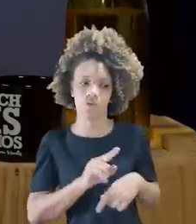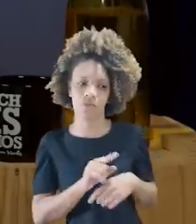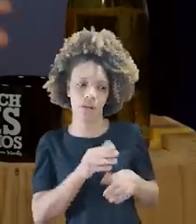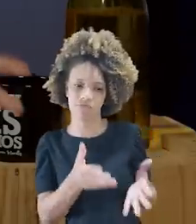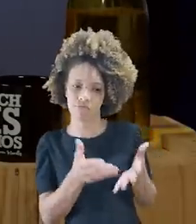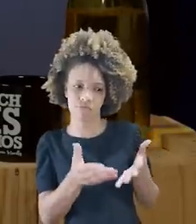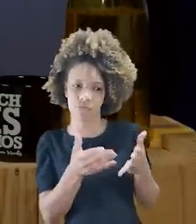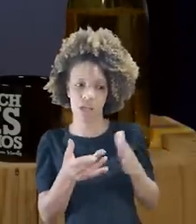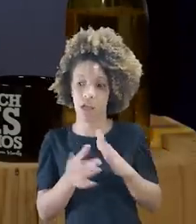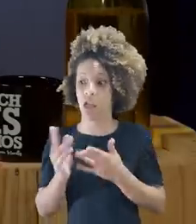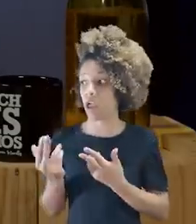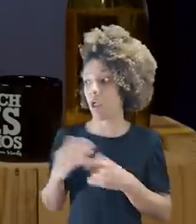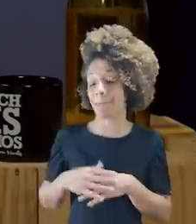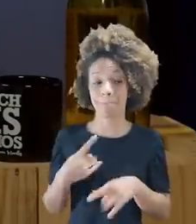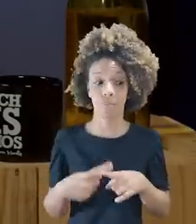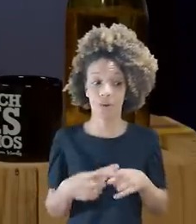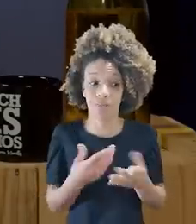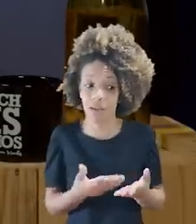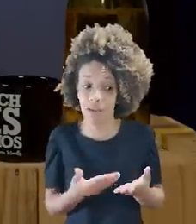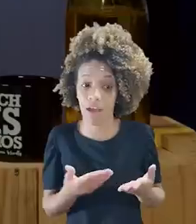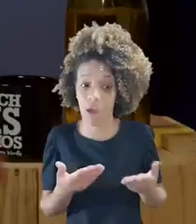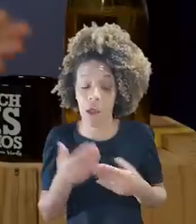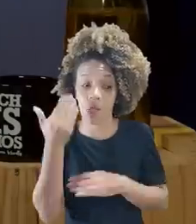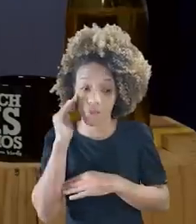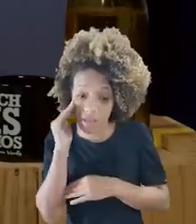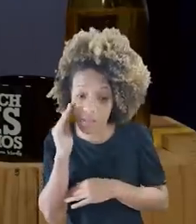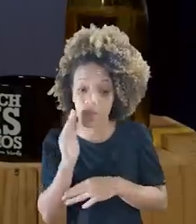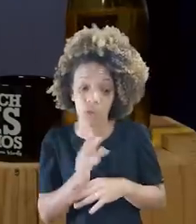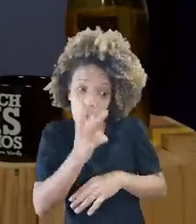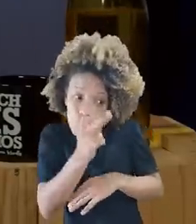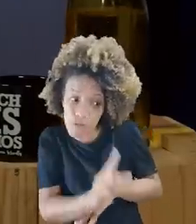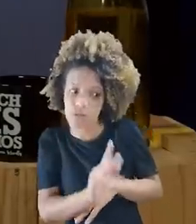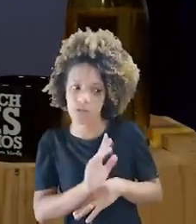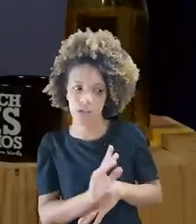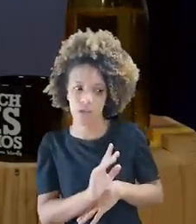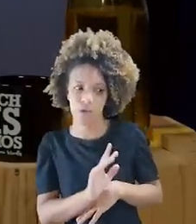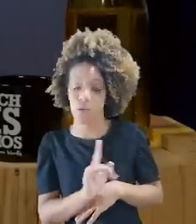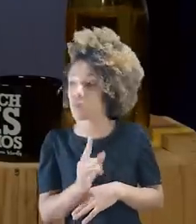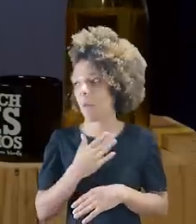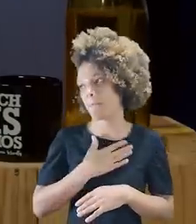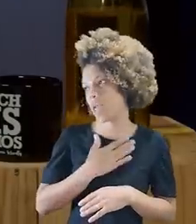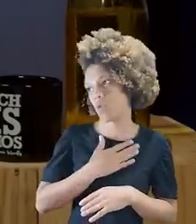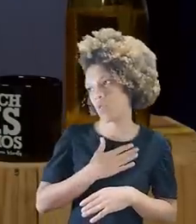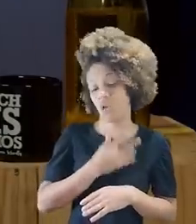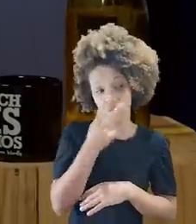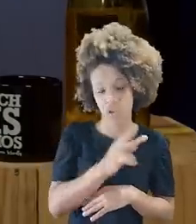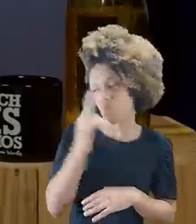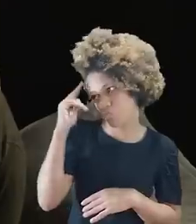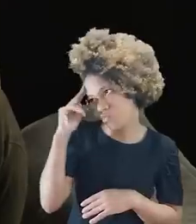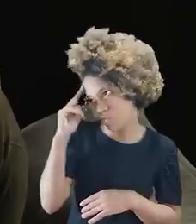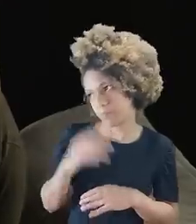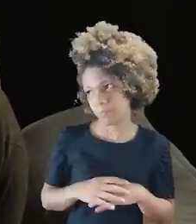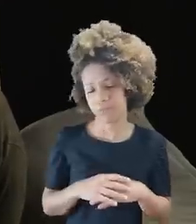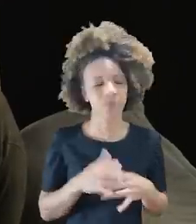te incentivar como eu te incentivei até hoje porque agora eu estou entendendo que é o seus que não é mais não é o não é o meu sonho